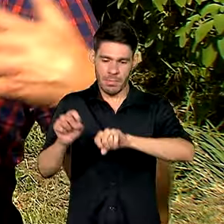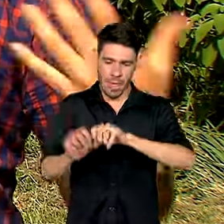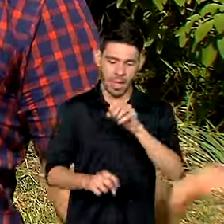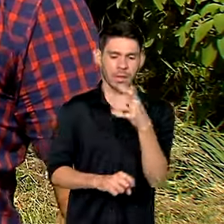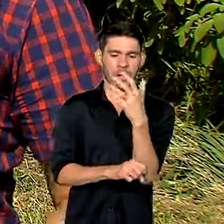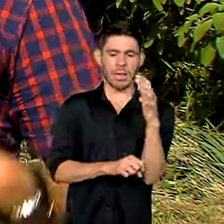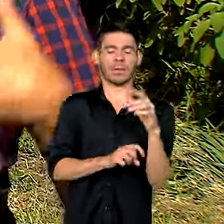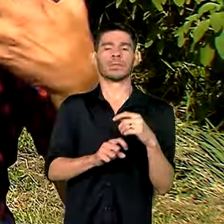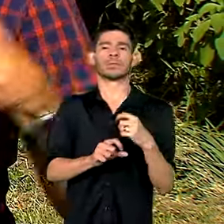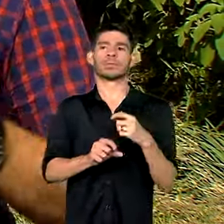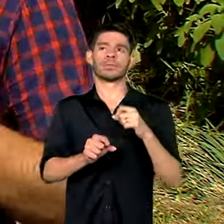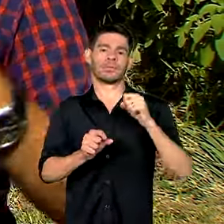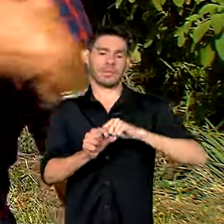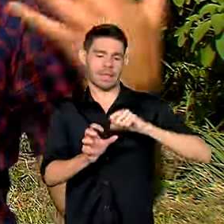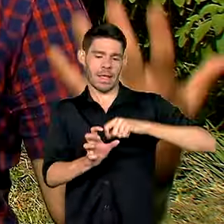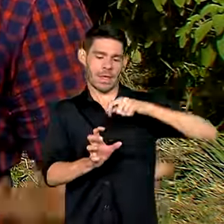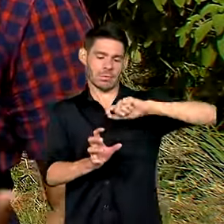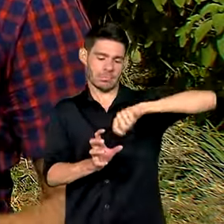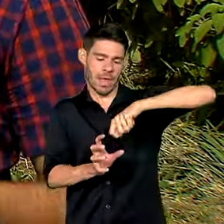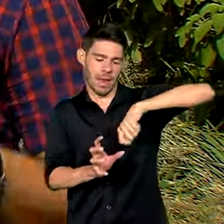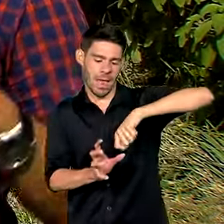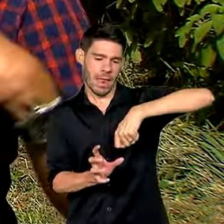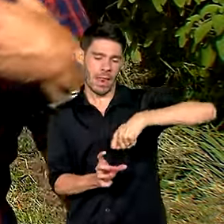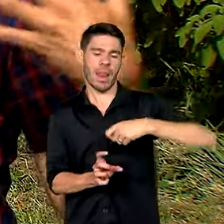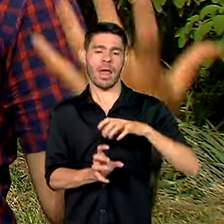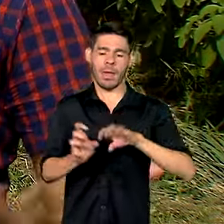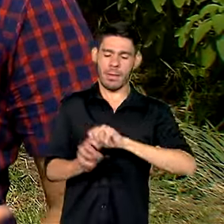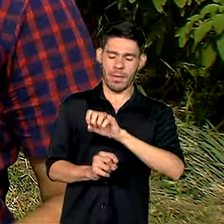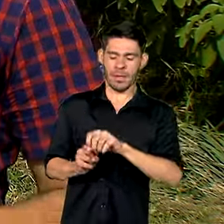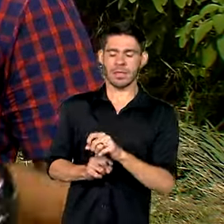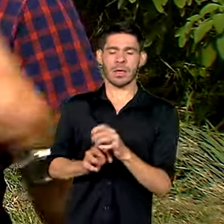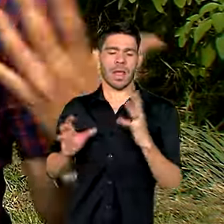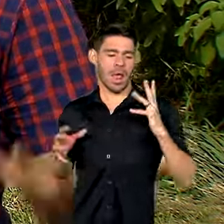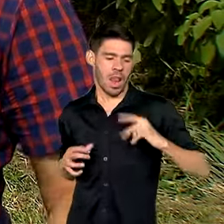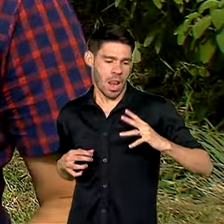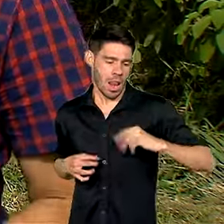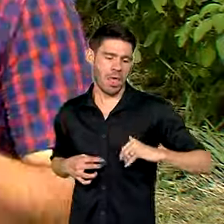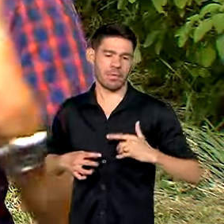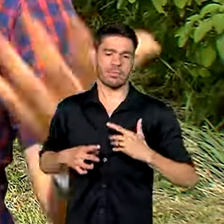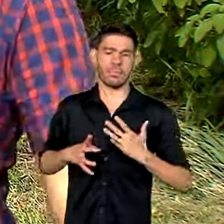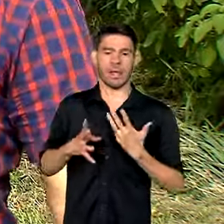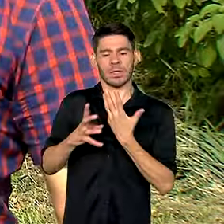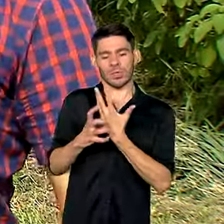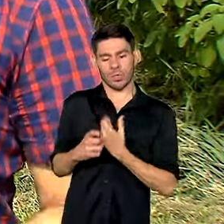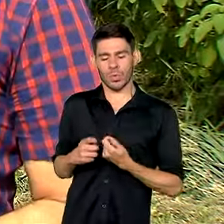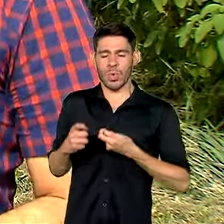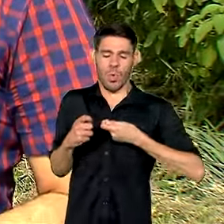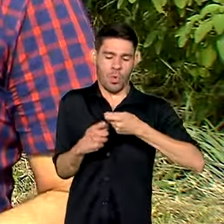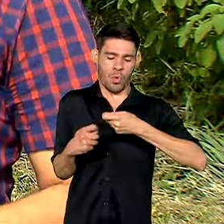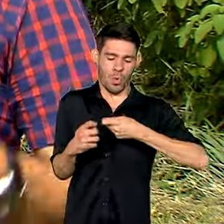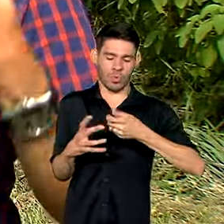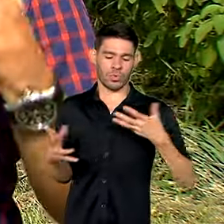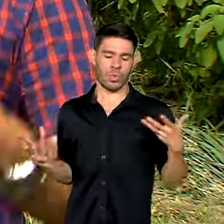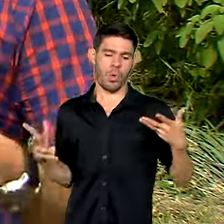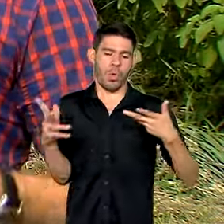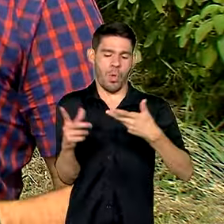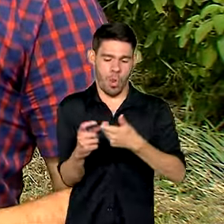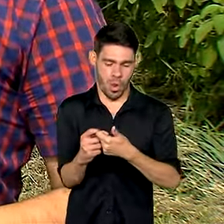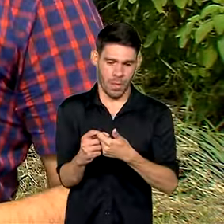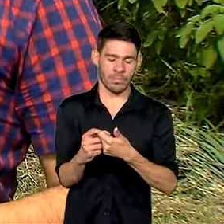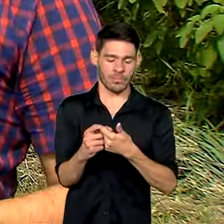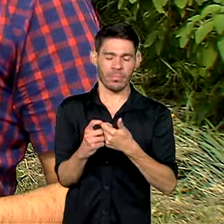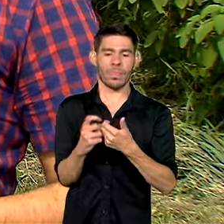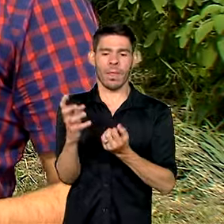o processamento, que inclui a colheita, a higienização, a secagem, o controle da qualidade e aí